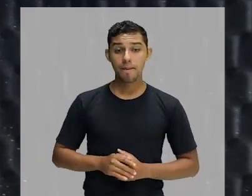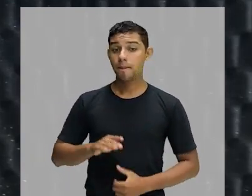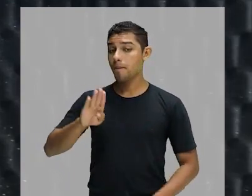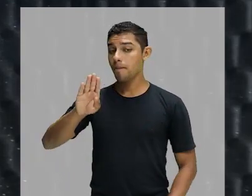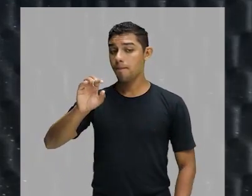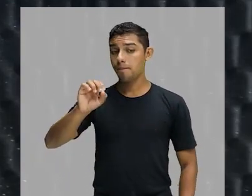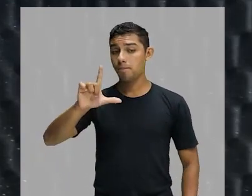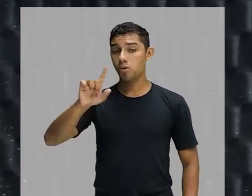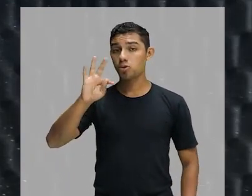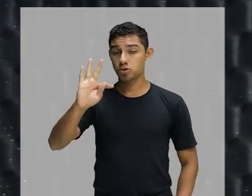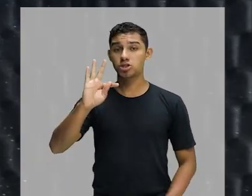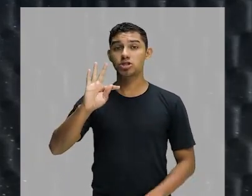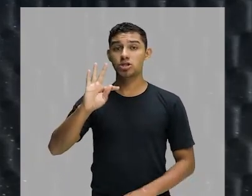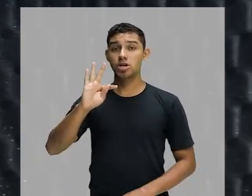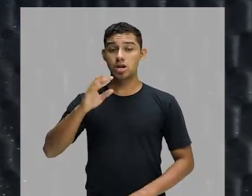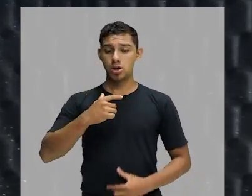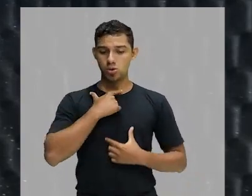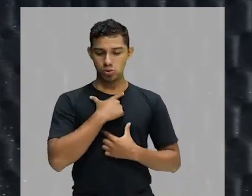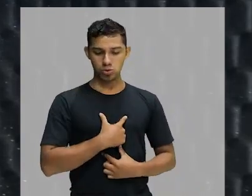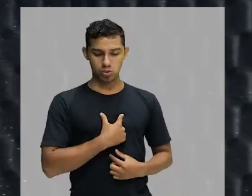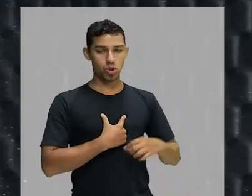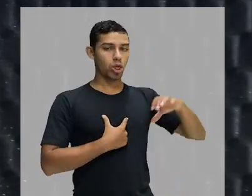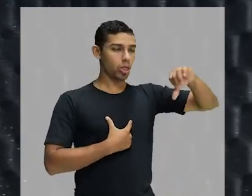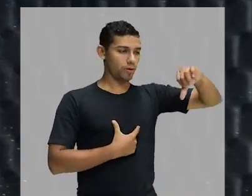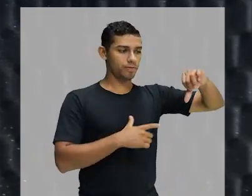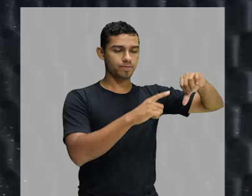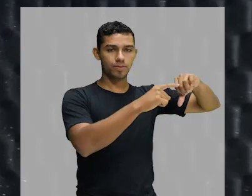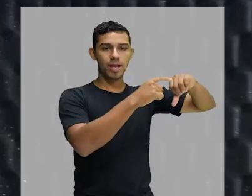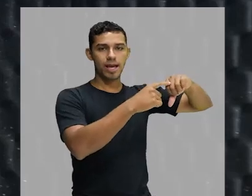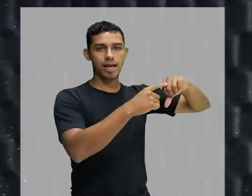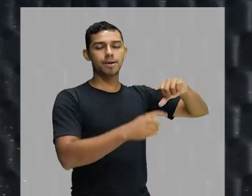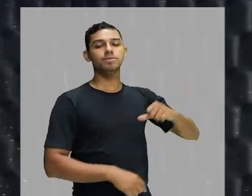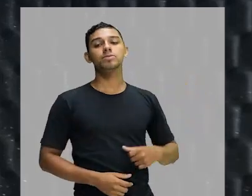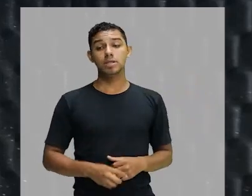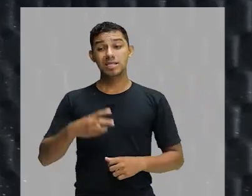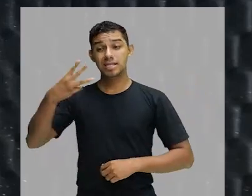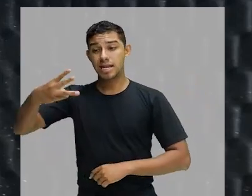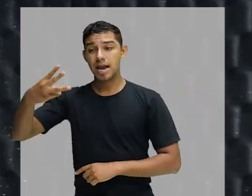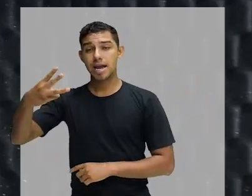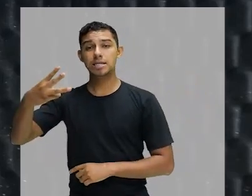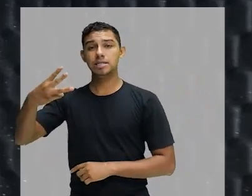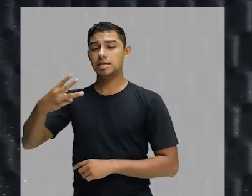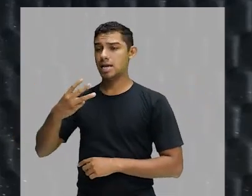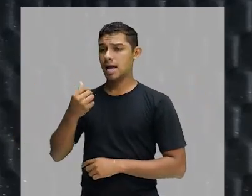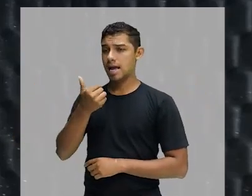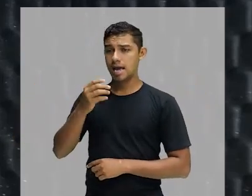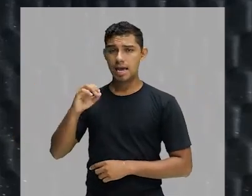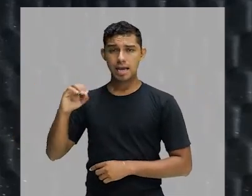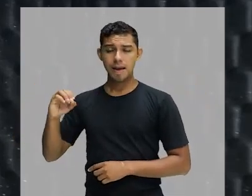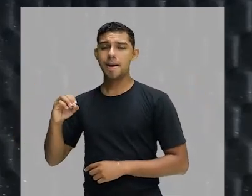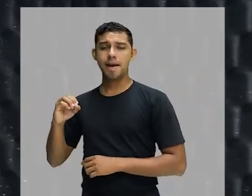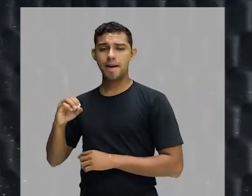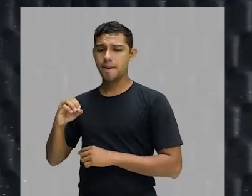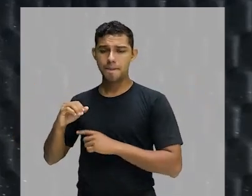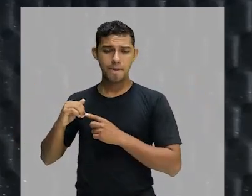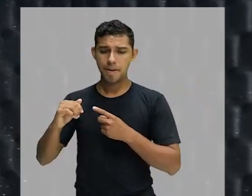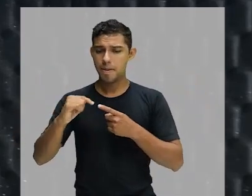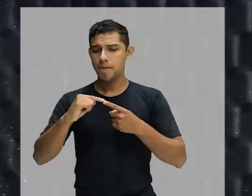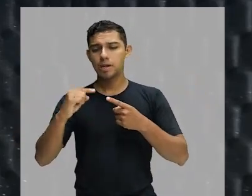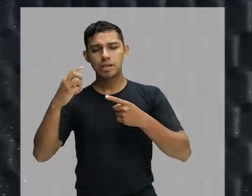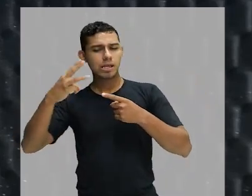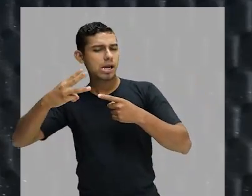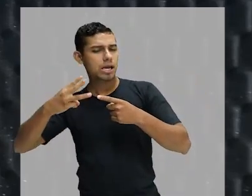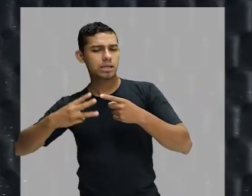9 títulos de Olimpíada. 3 dos 100 metros rasos, 3 dos 200 metros e 3 do revezamento 4 por 100.